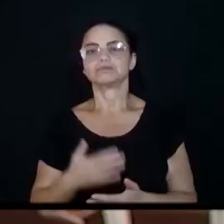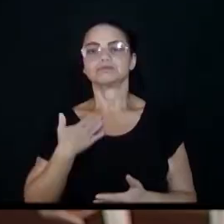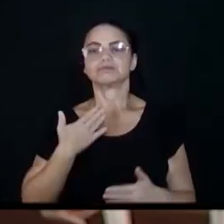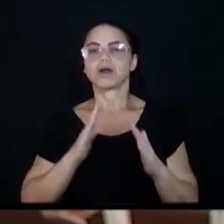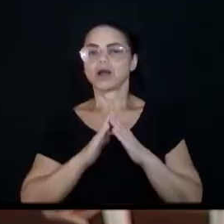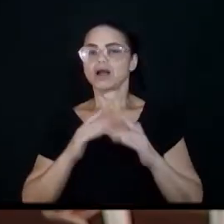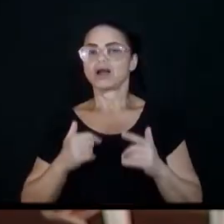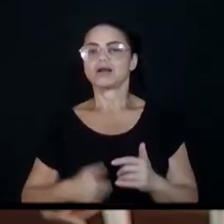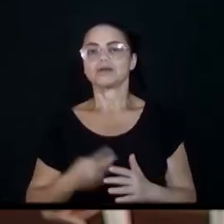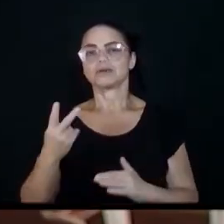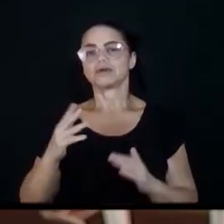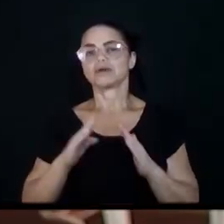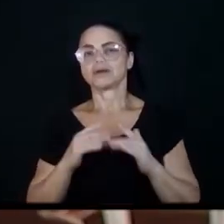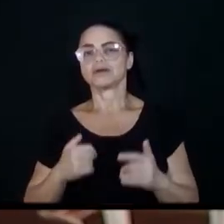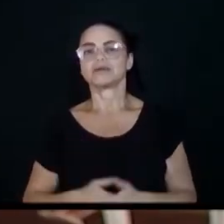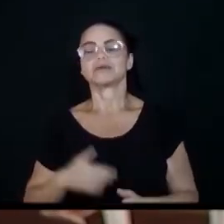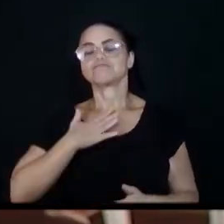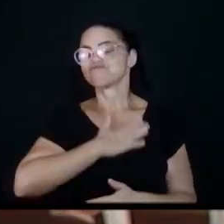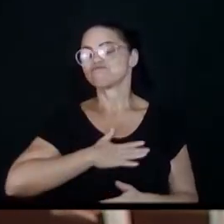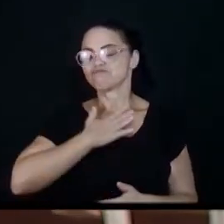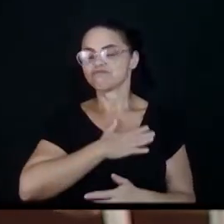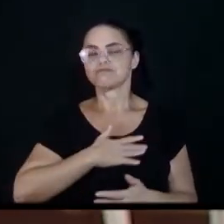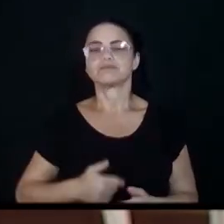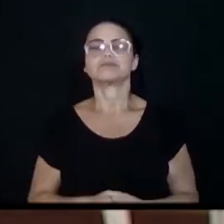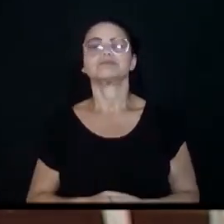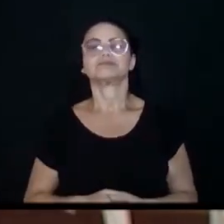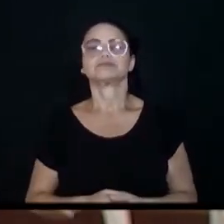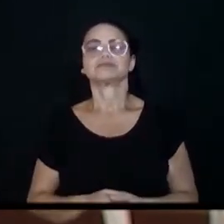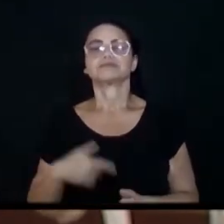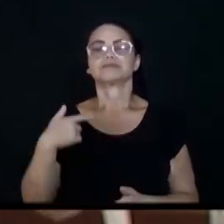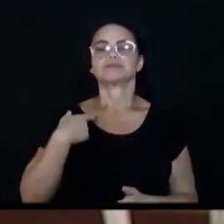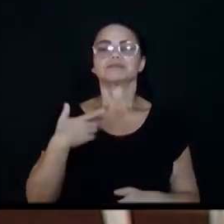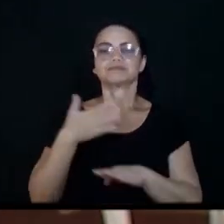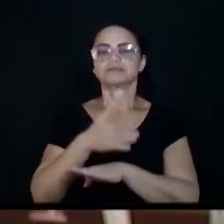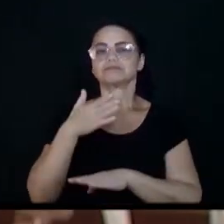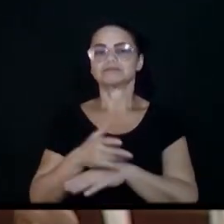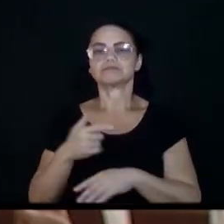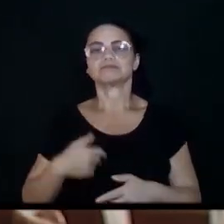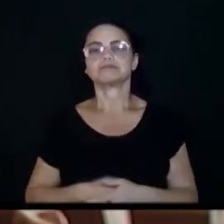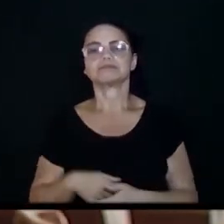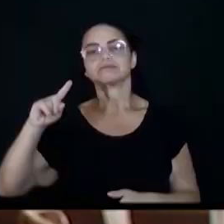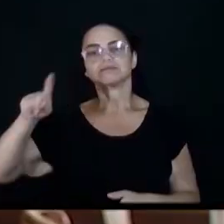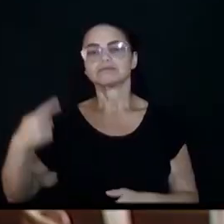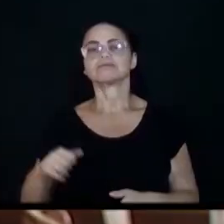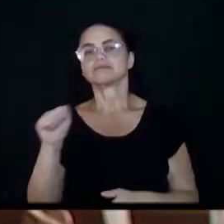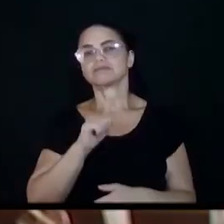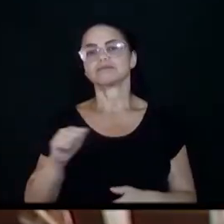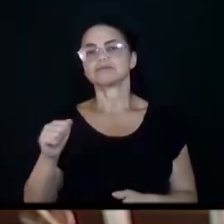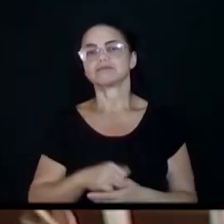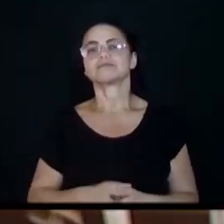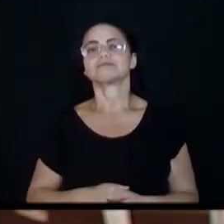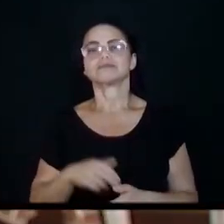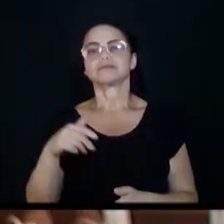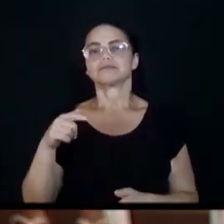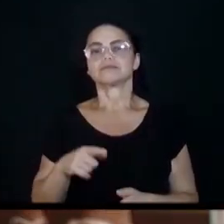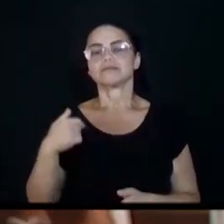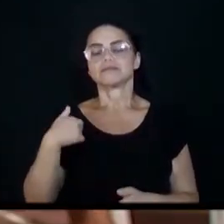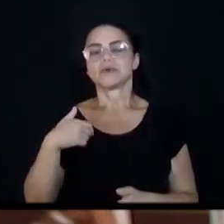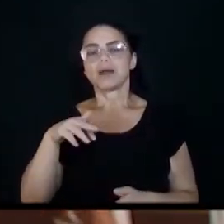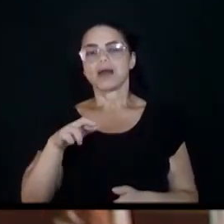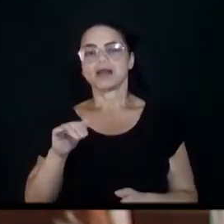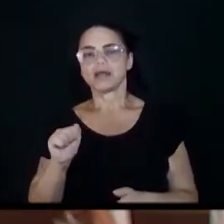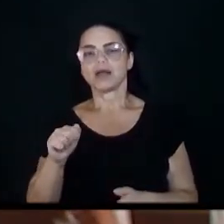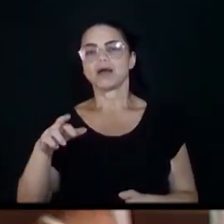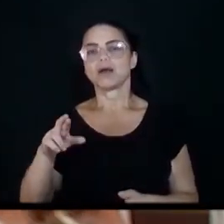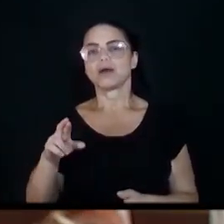porque eu gosto muito. E eu já frequentei outra associação, que é a Mãe Maria Rosa, que fica aqui perto. E eu